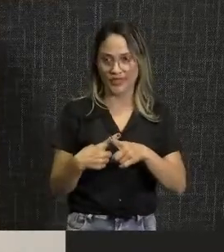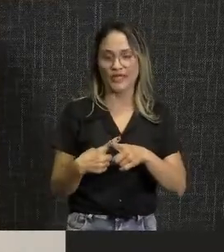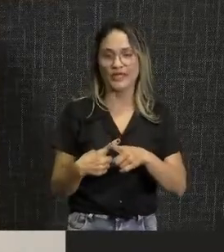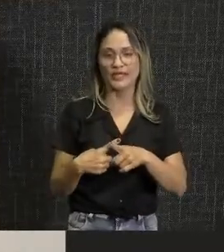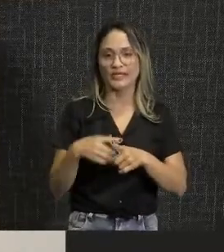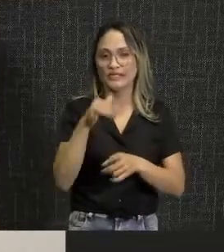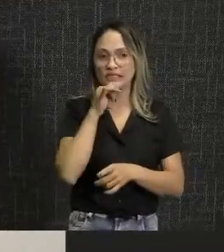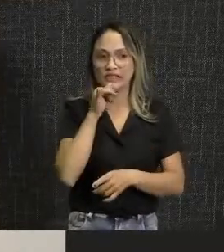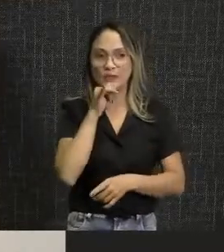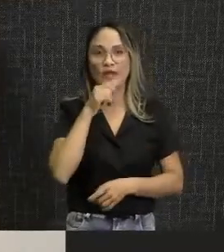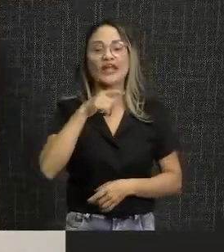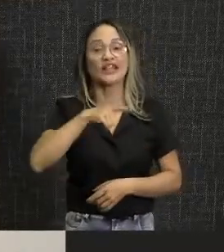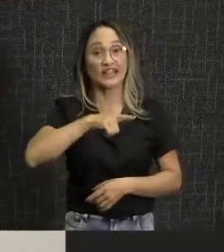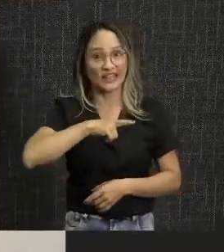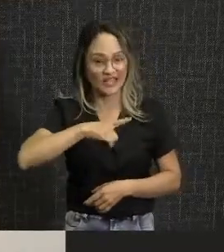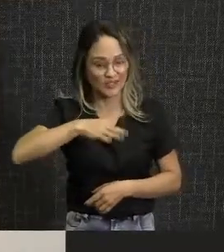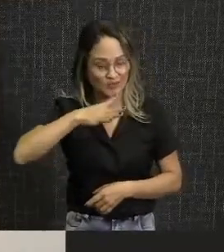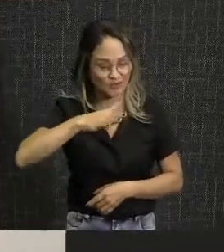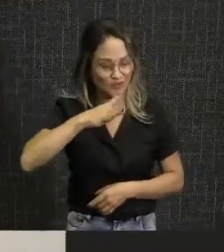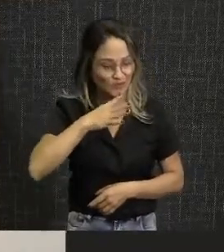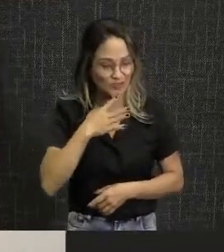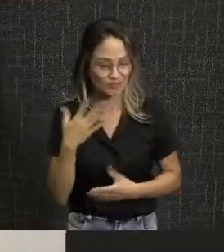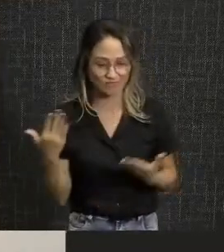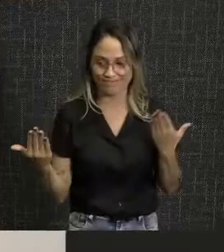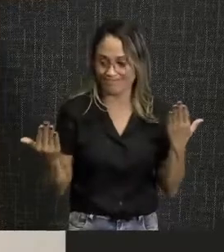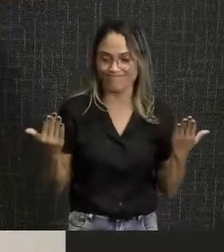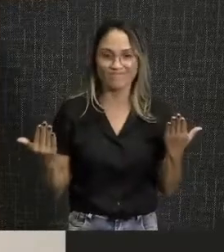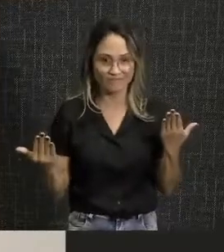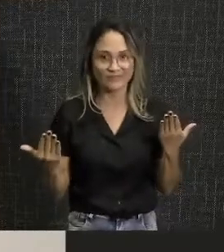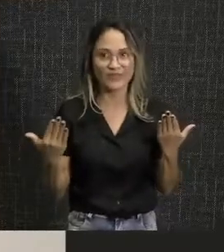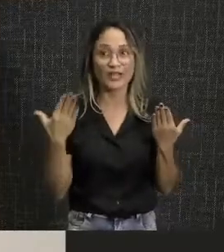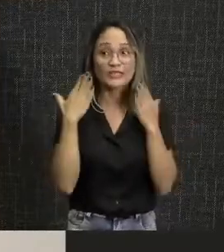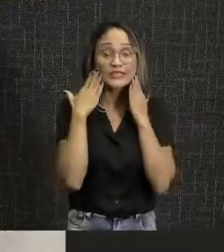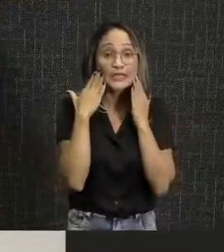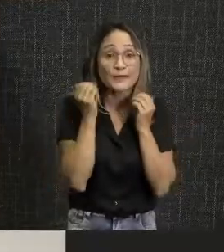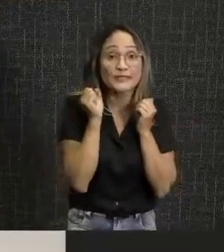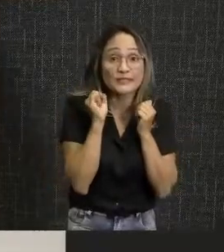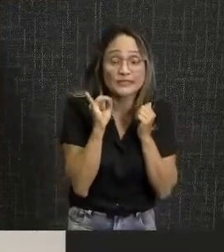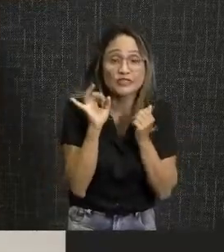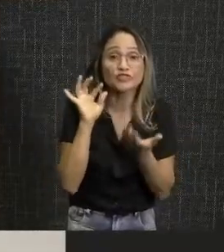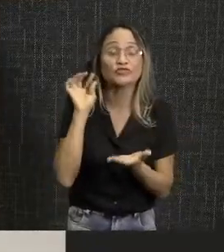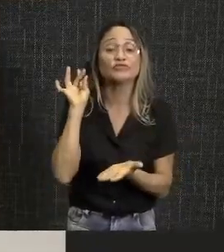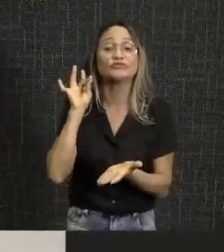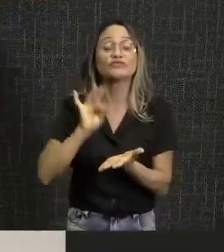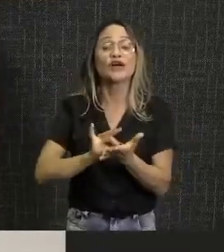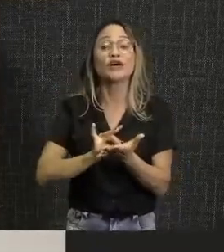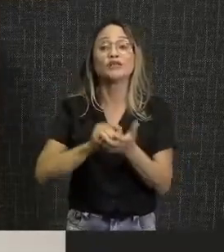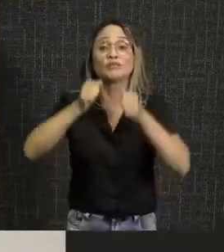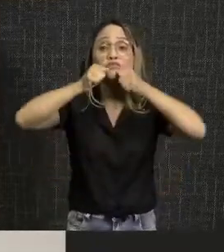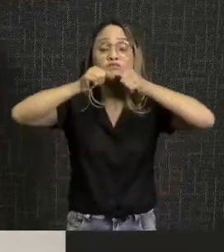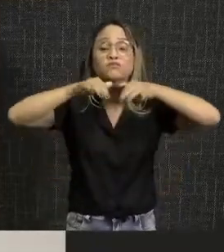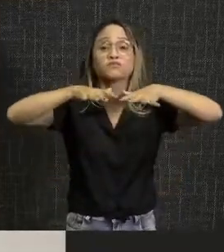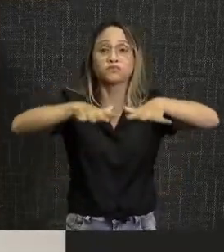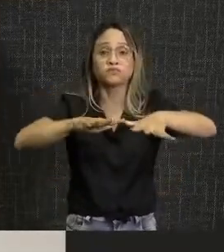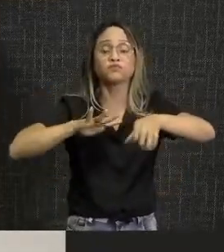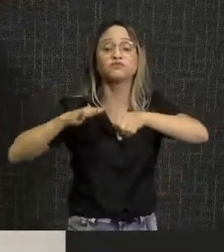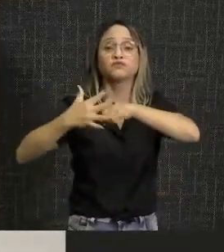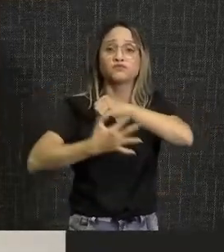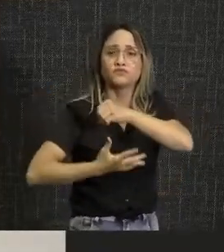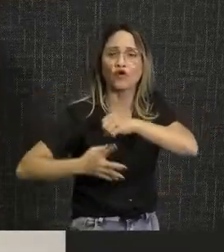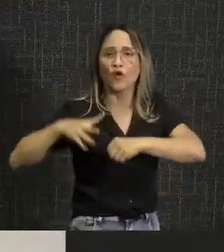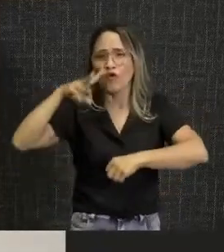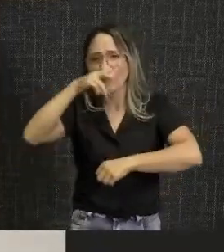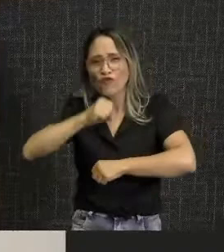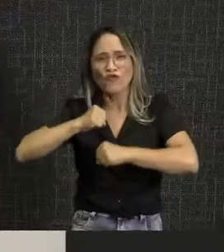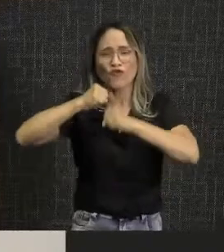conhecer isso é saber se pode ter uma segunda onda forte, né? Nenhum lugar do mundo teve uma onda forte. A gente